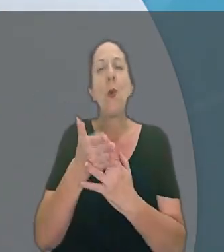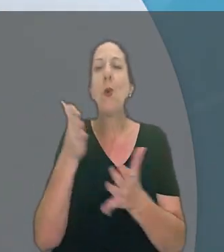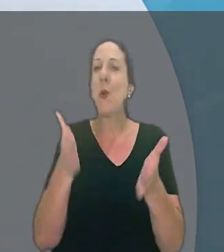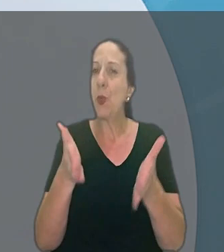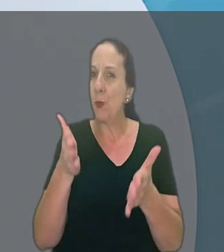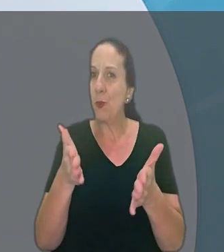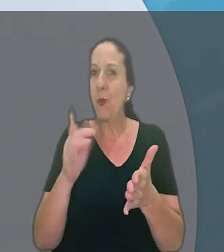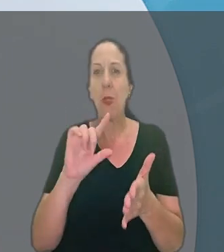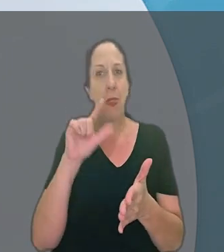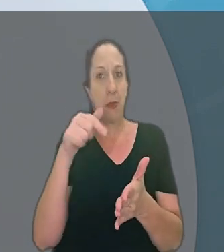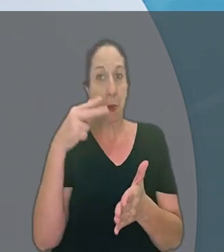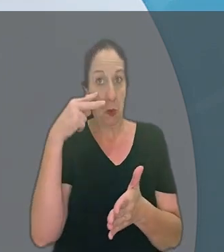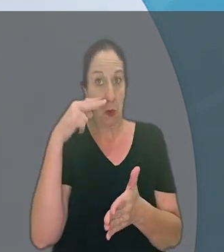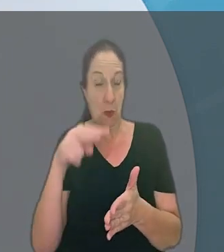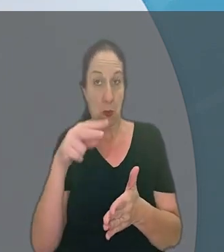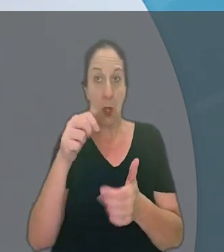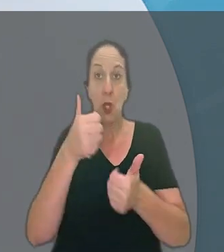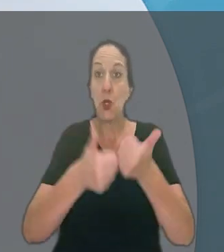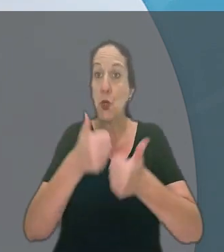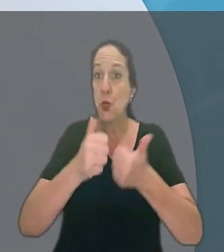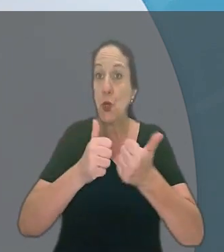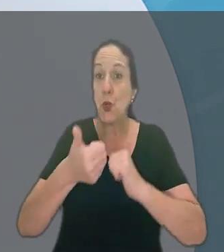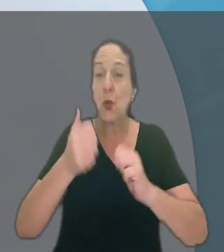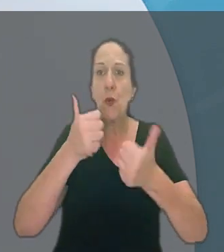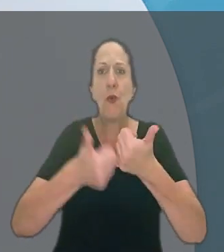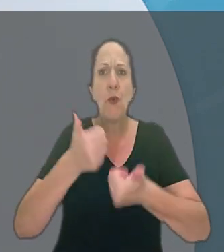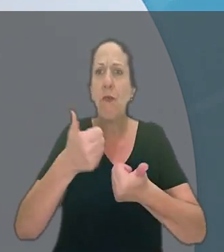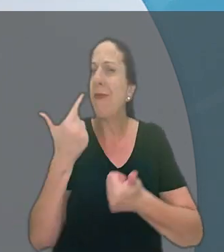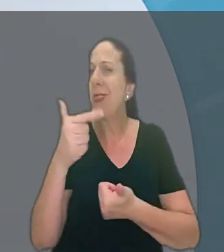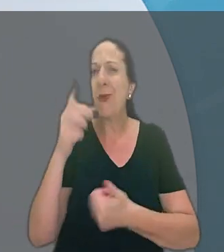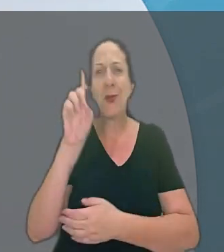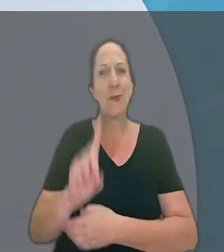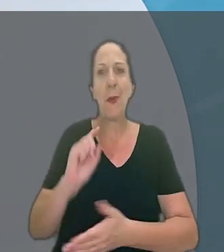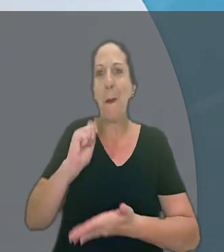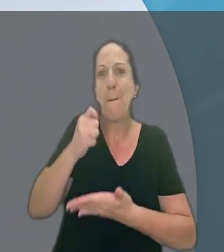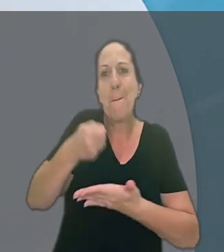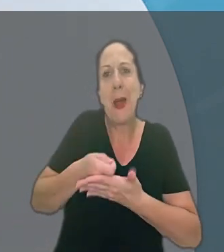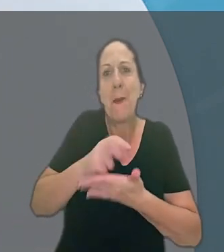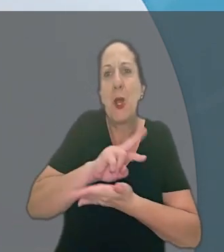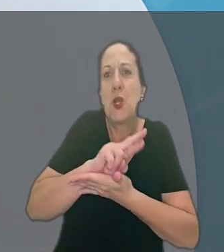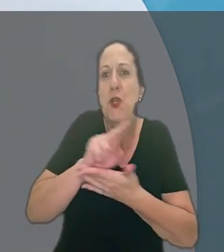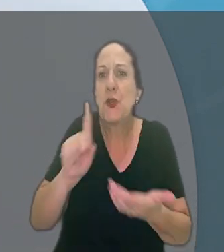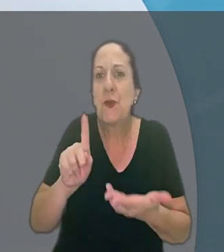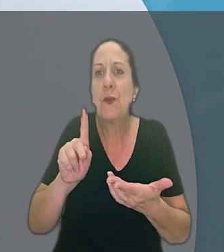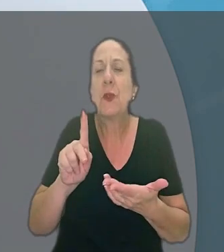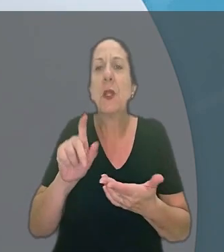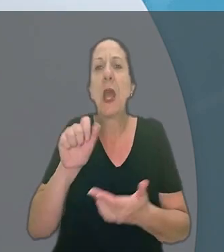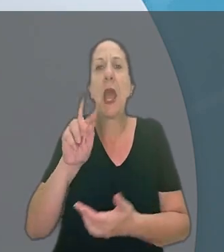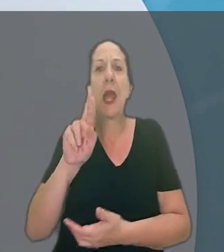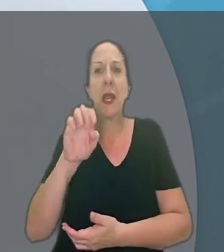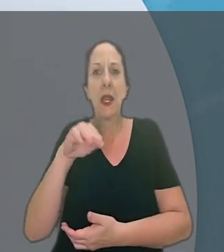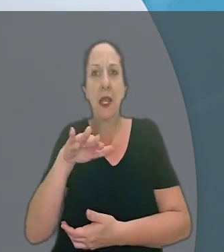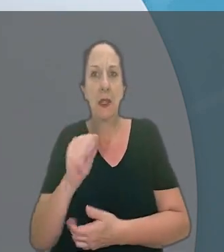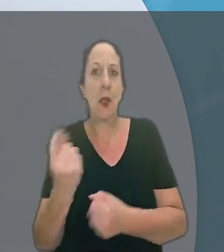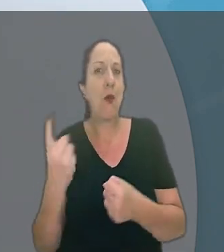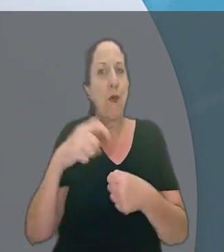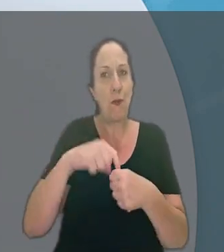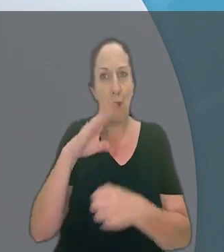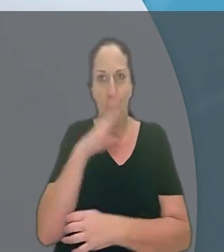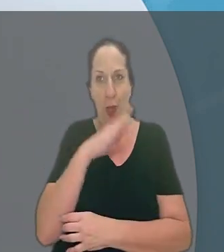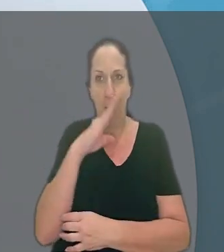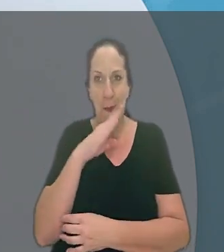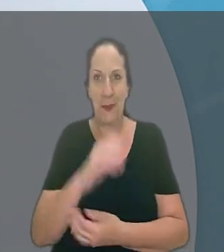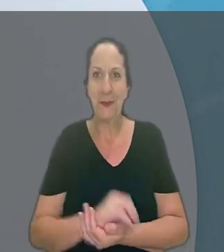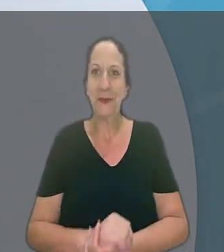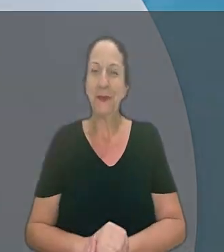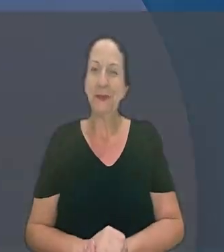breve intervalo e em seguida você vai ver: jogador de futebol não obtém direito ao pagamento de diferenças do direito de arena. A